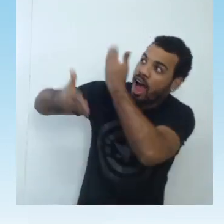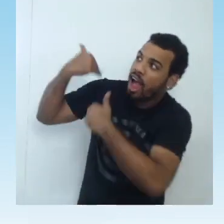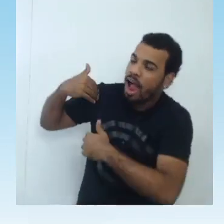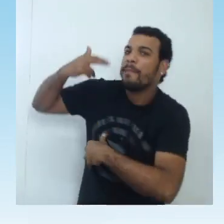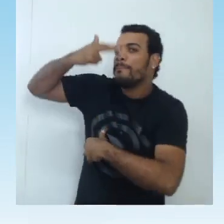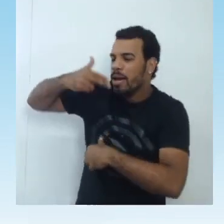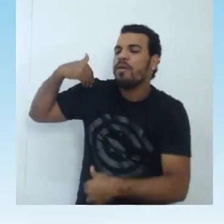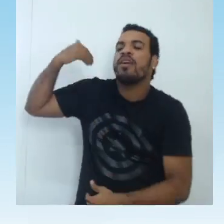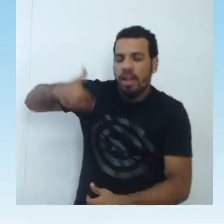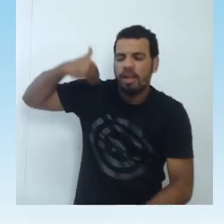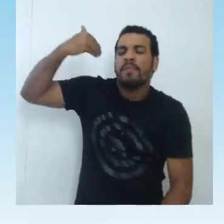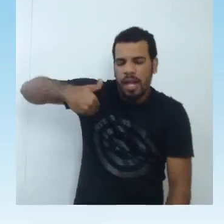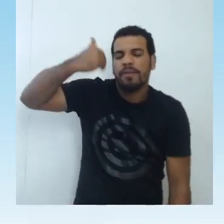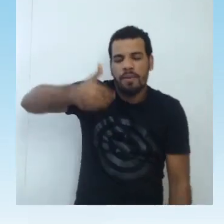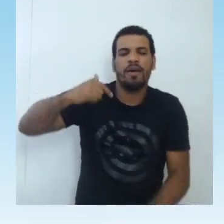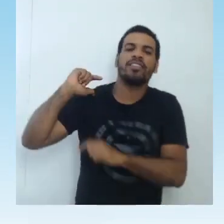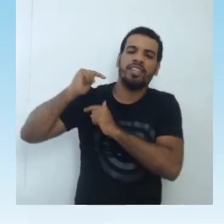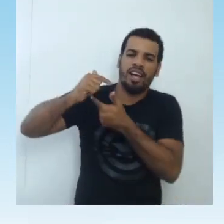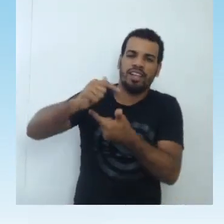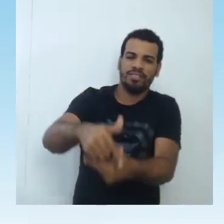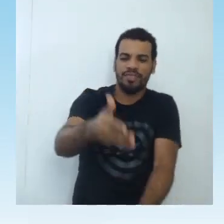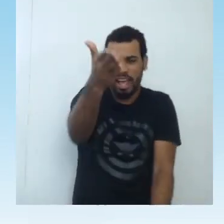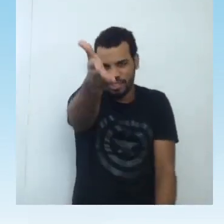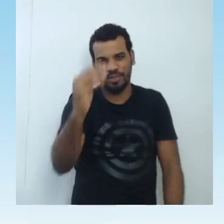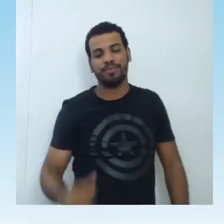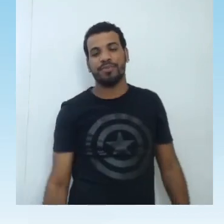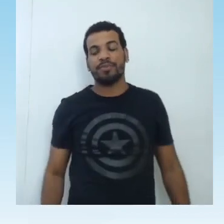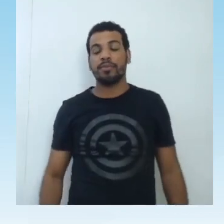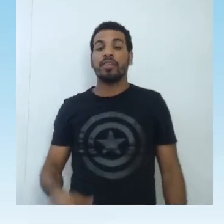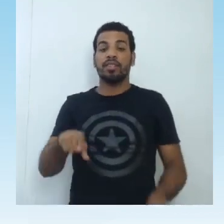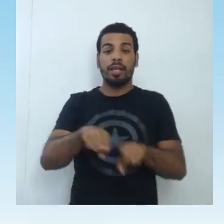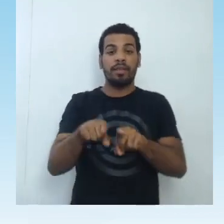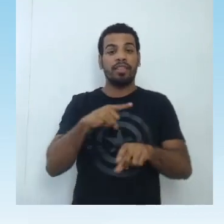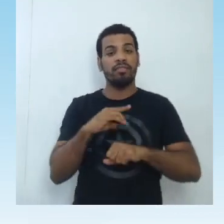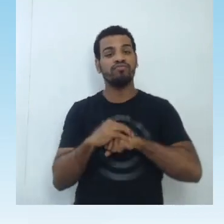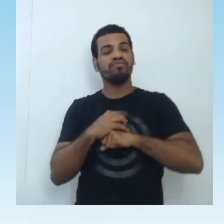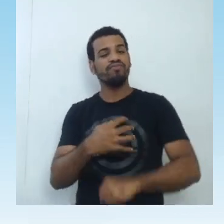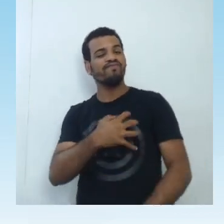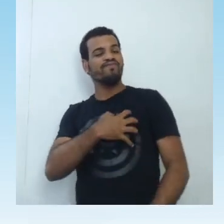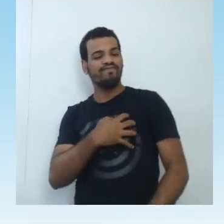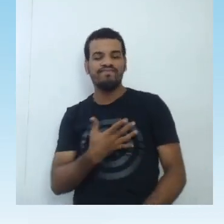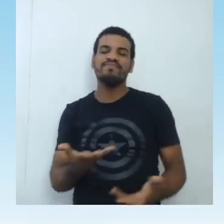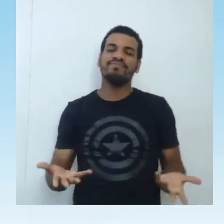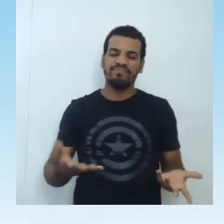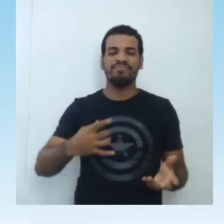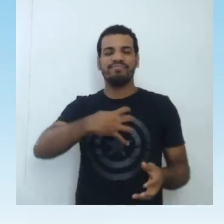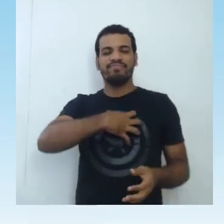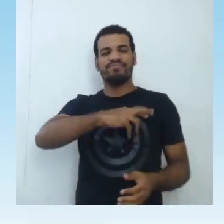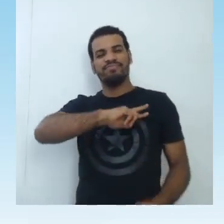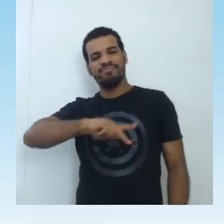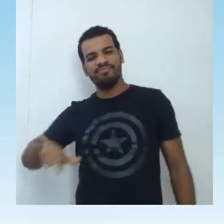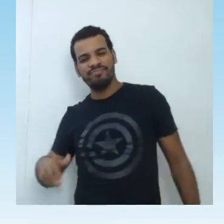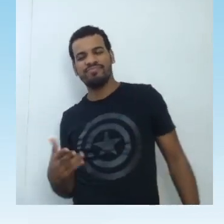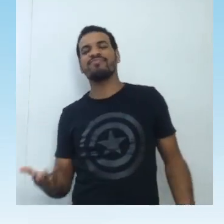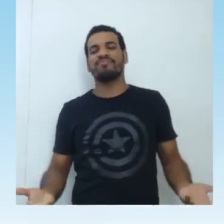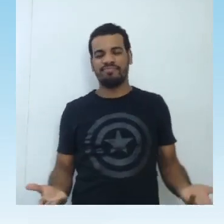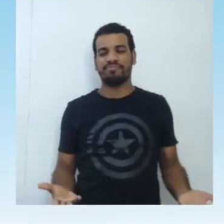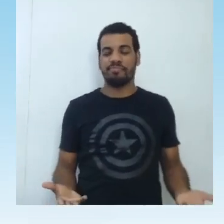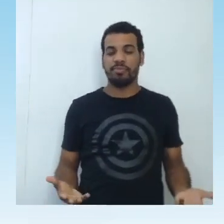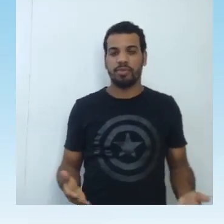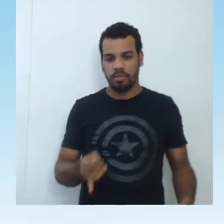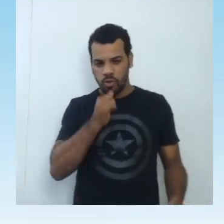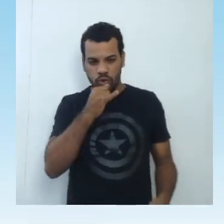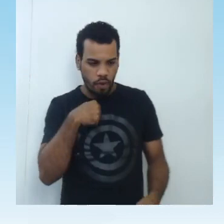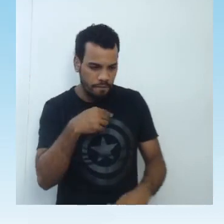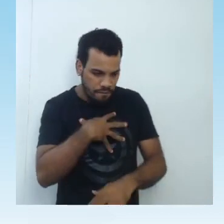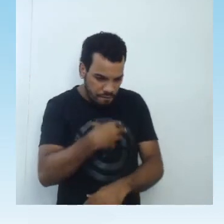numa tradição familiar. A gente vai ter a ação afetiva, que tem por fundamento os sentimentos de qualquer ordem. Então, quando eu cuido